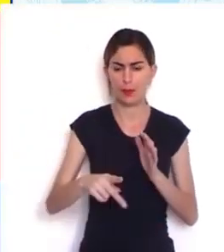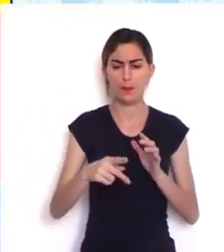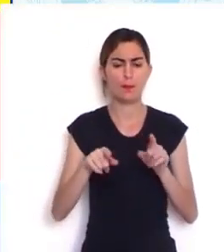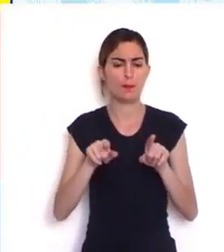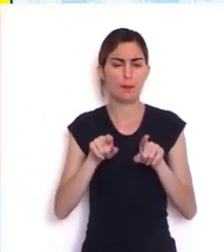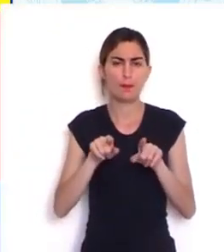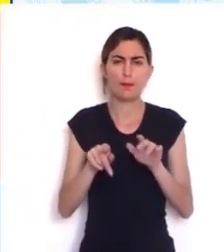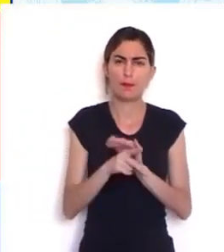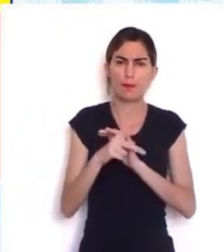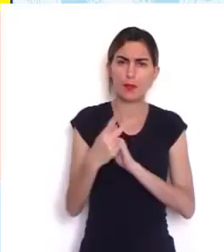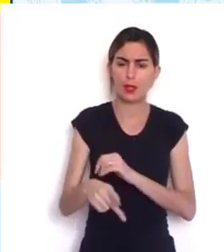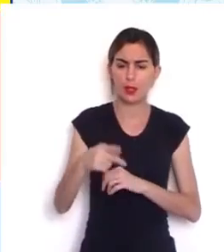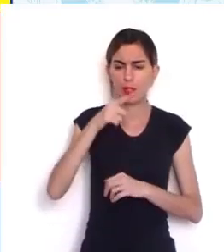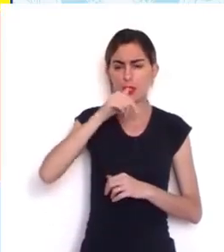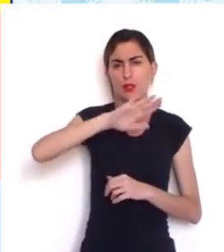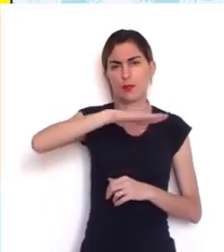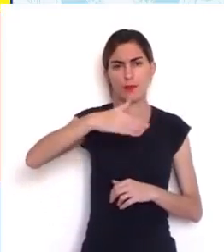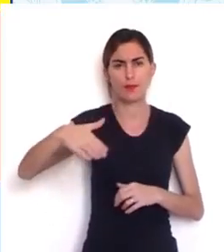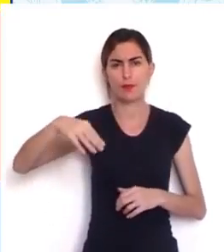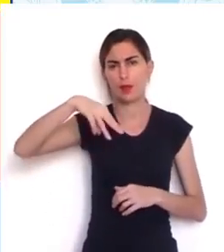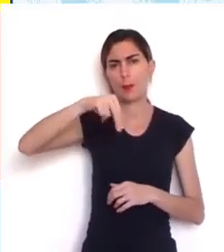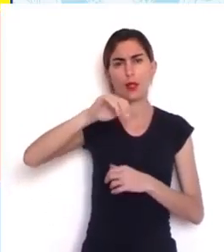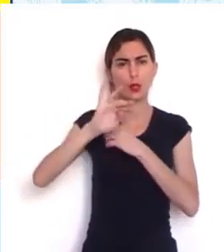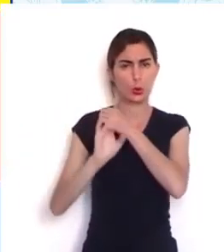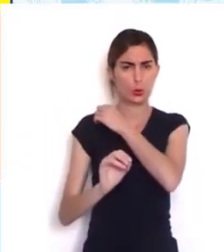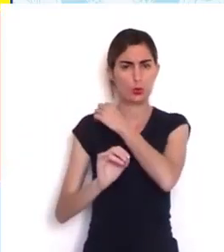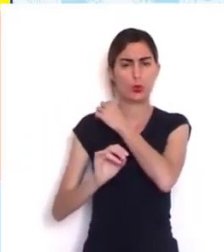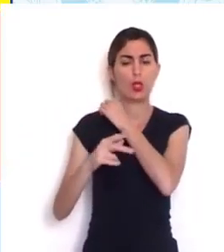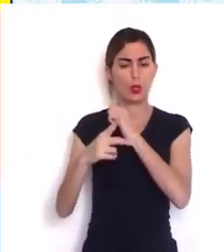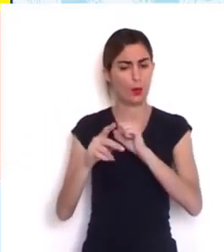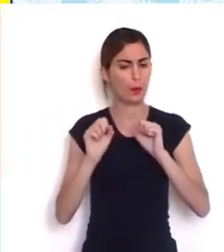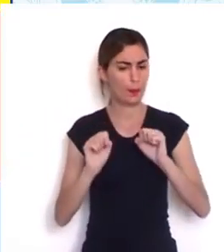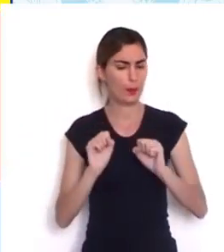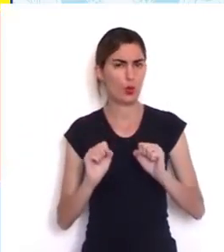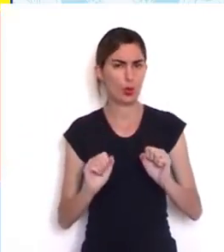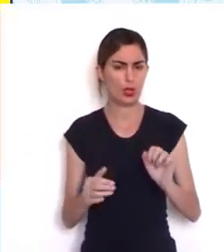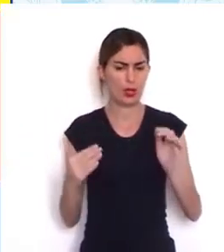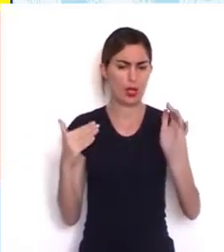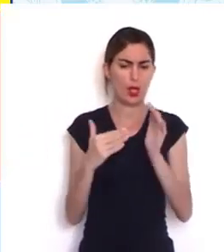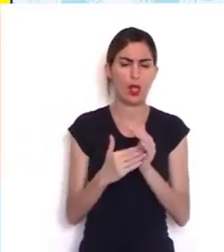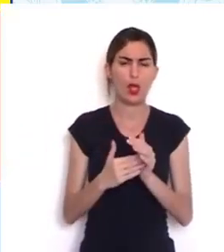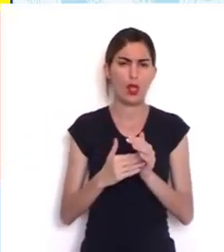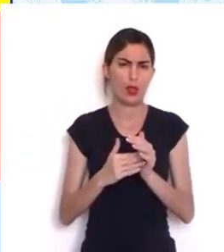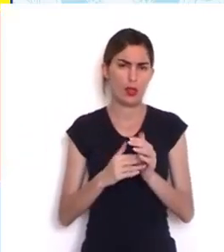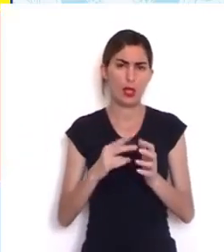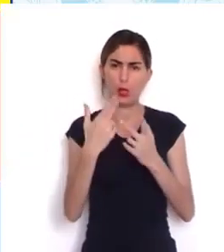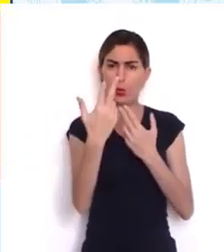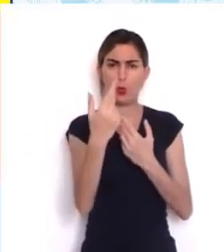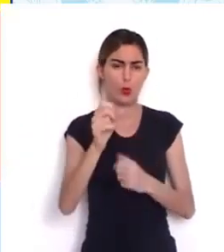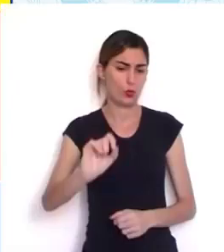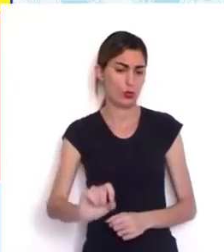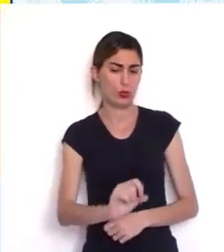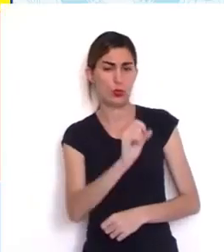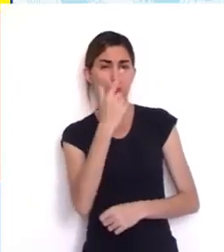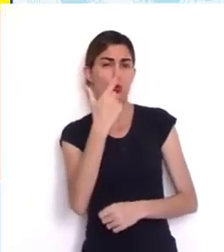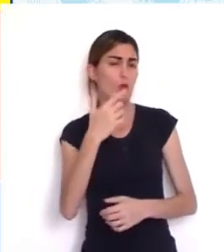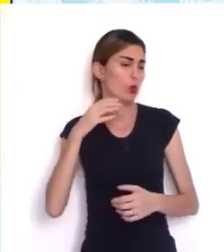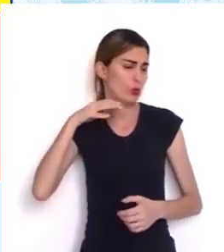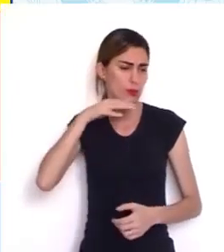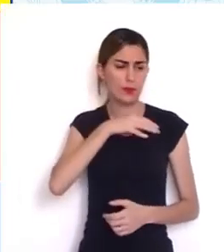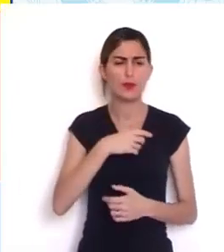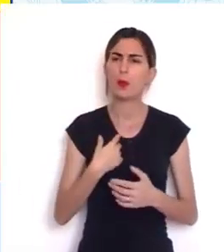que é constituída pelo manto. Ele pode chegar até a temperatura do Sol. Daí você